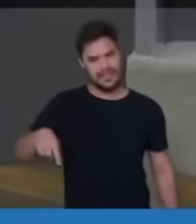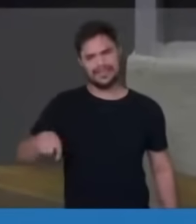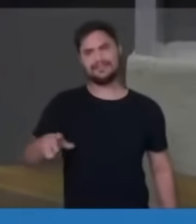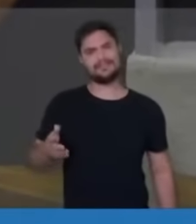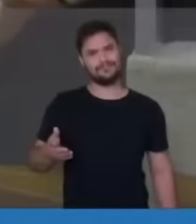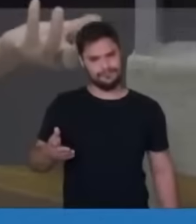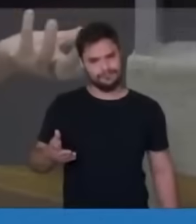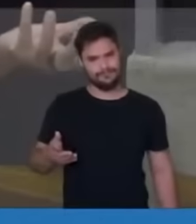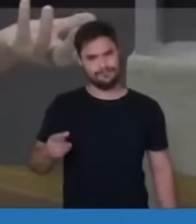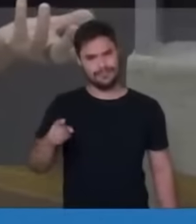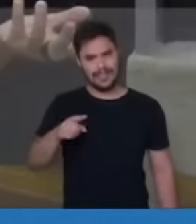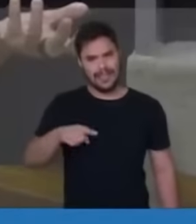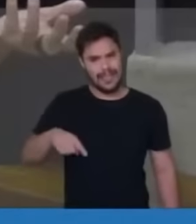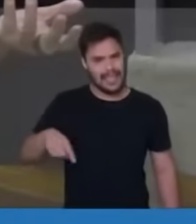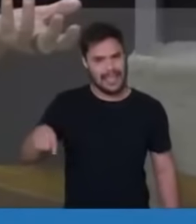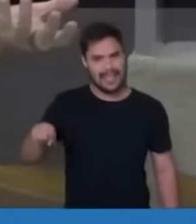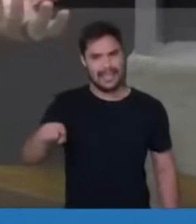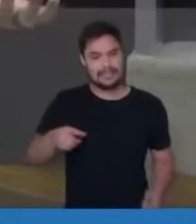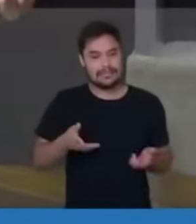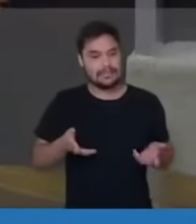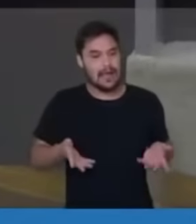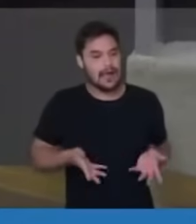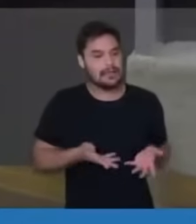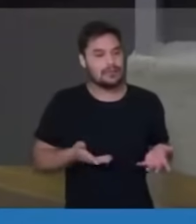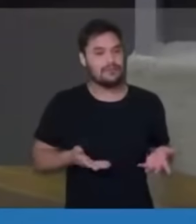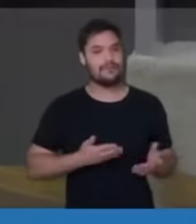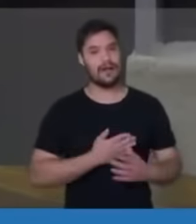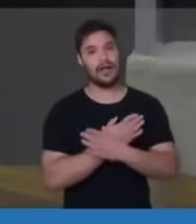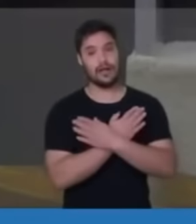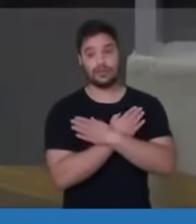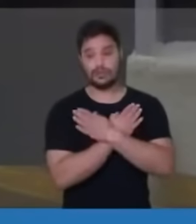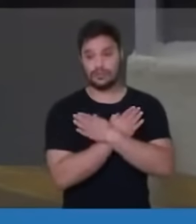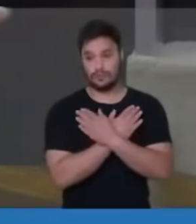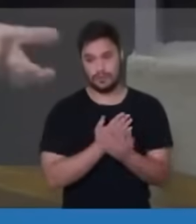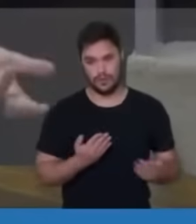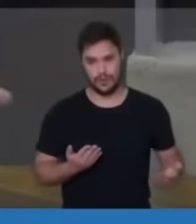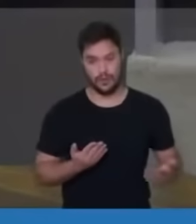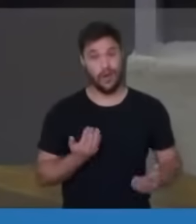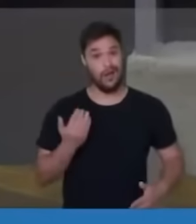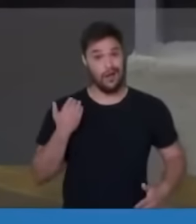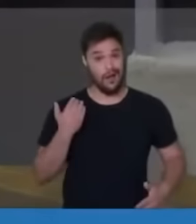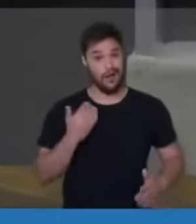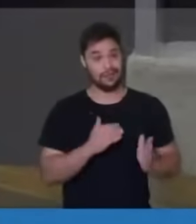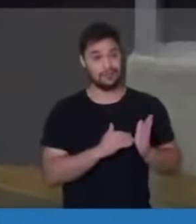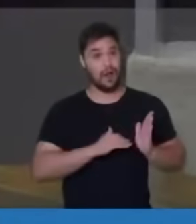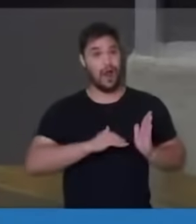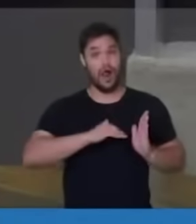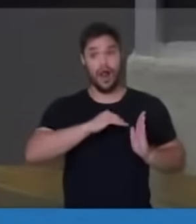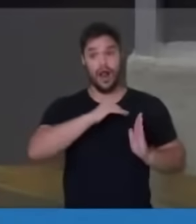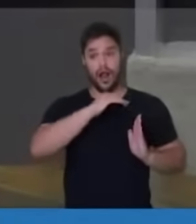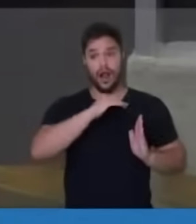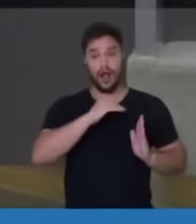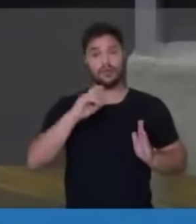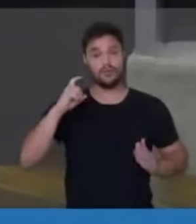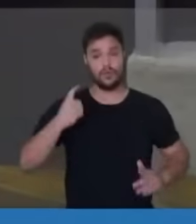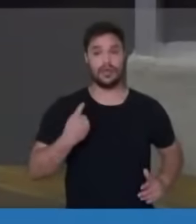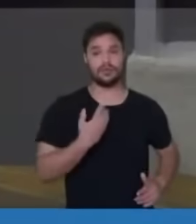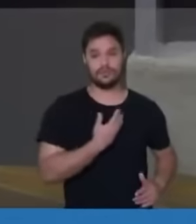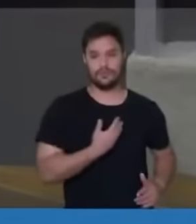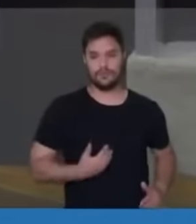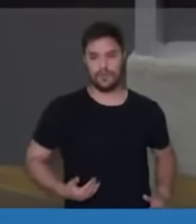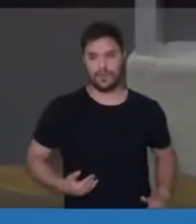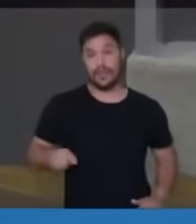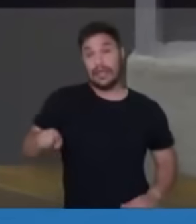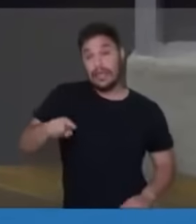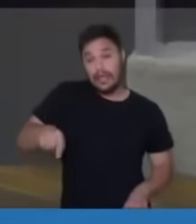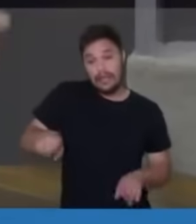esses acalentaram o desemprego, que nunca teve índices tão grandes quanto no governo passado. Esses